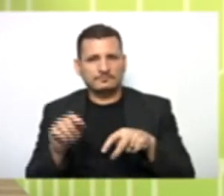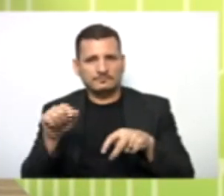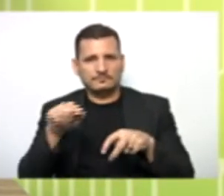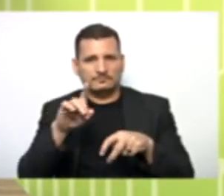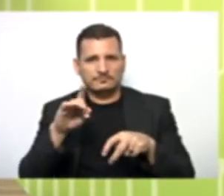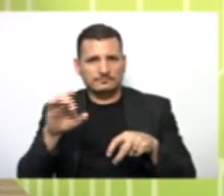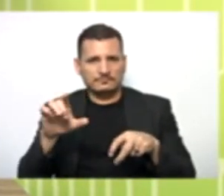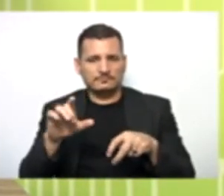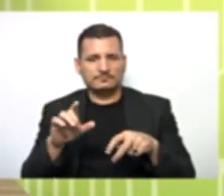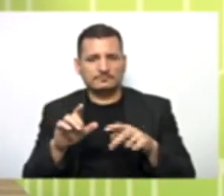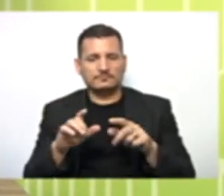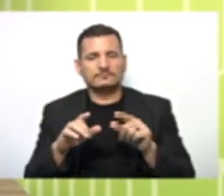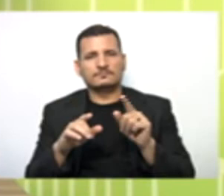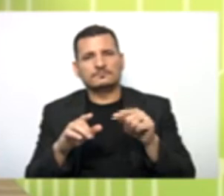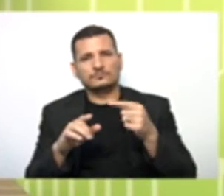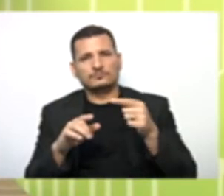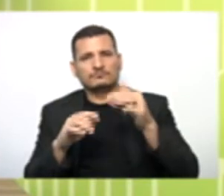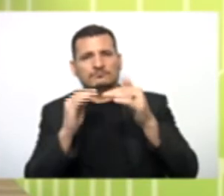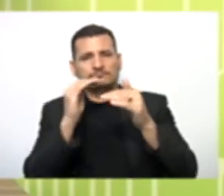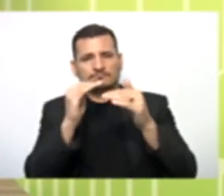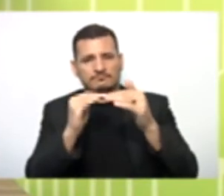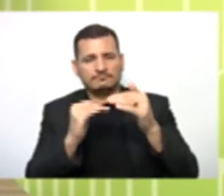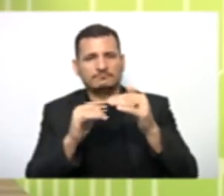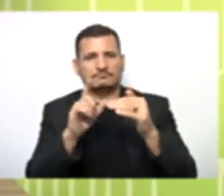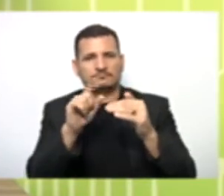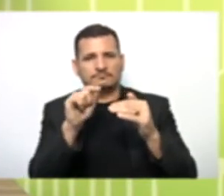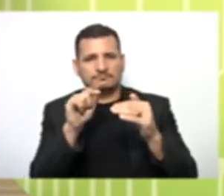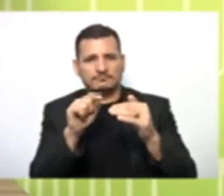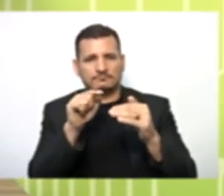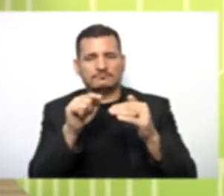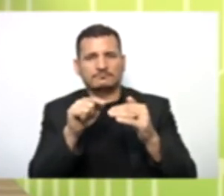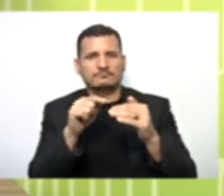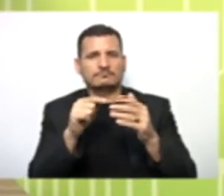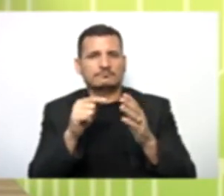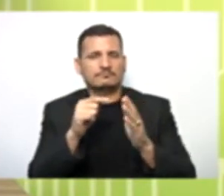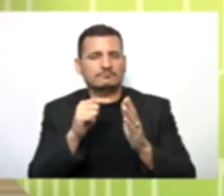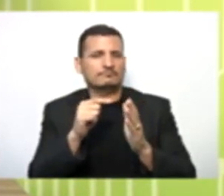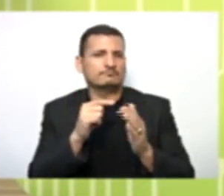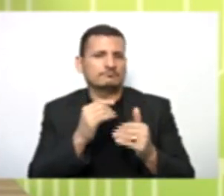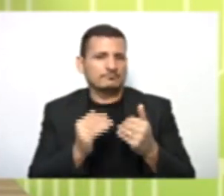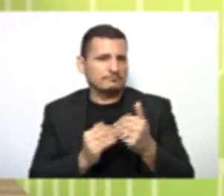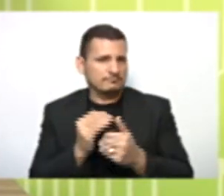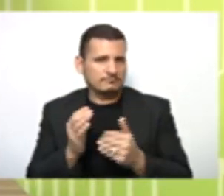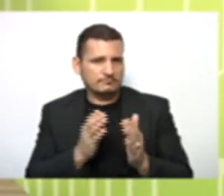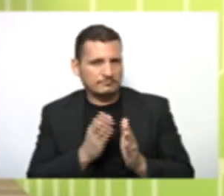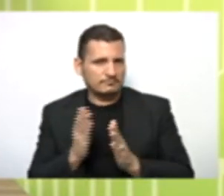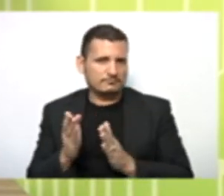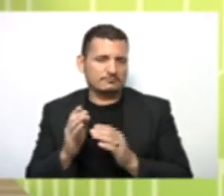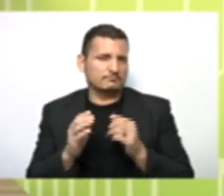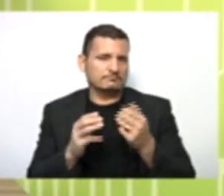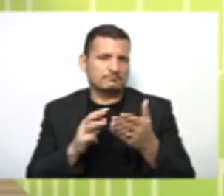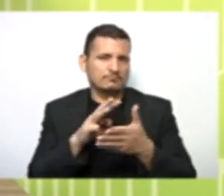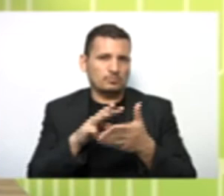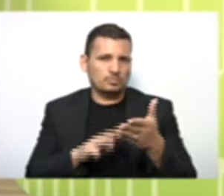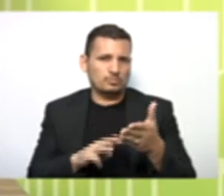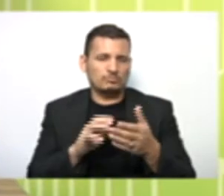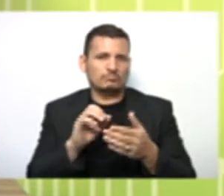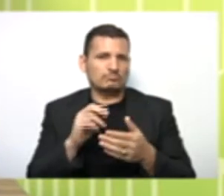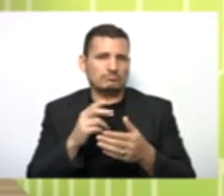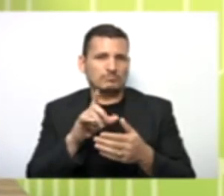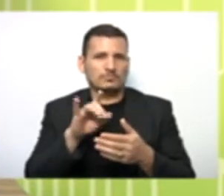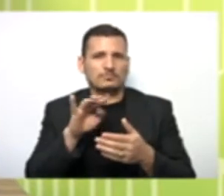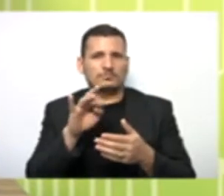aí seleciona a tarefa do processo, né, por exemplo, de um Word, de um LibreOffice Writer, e